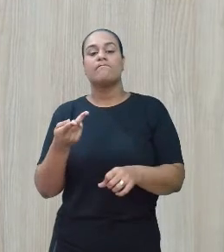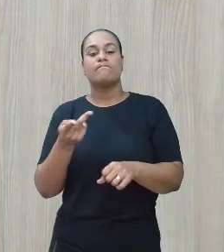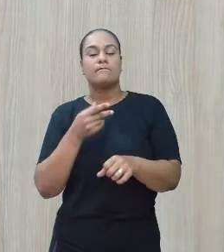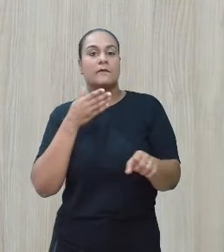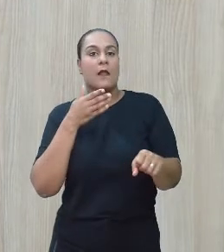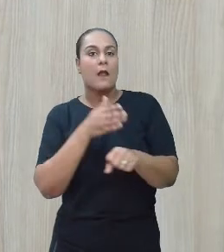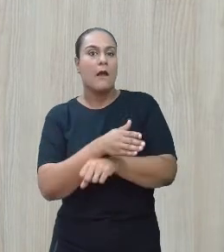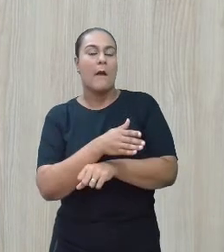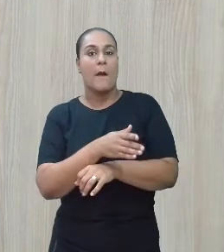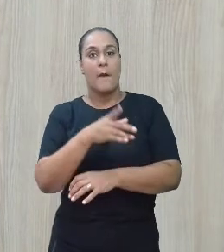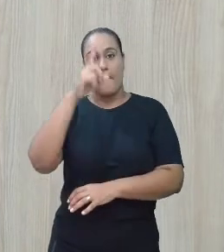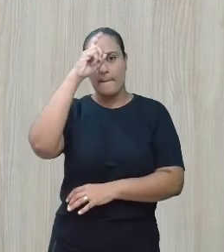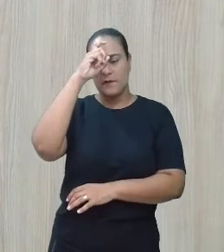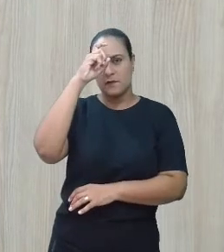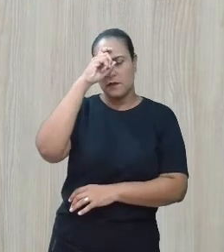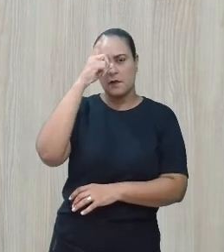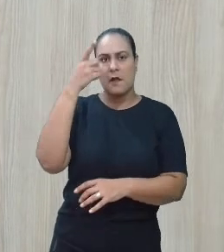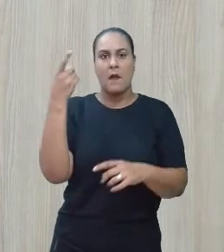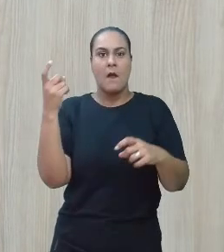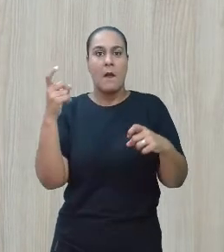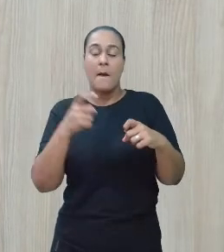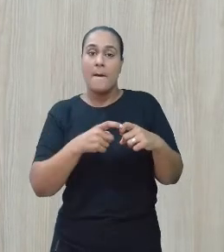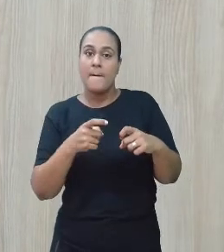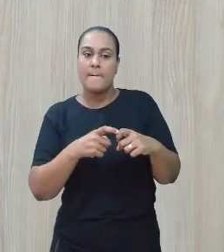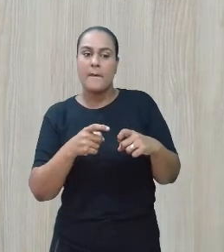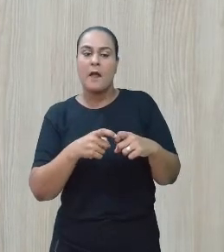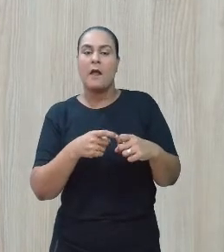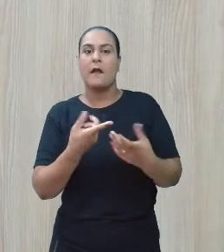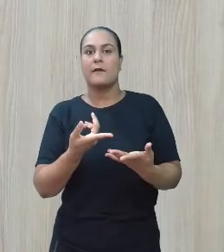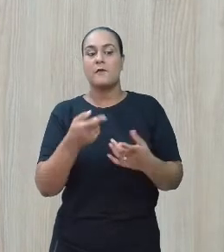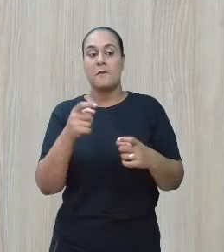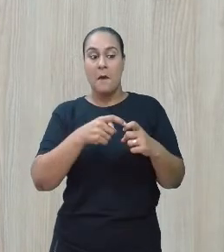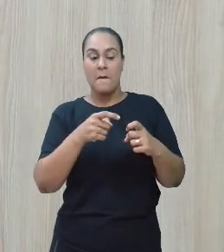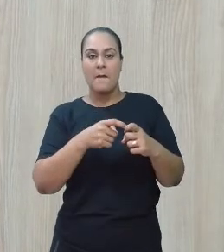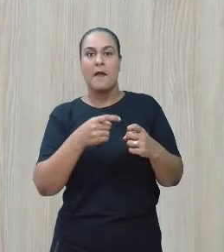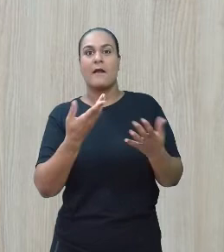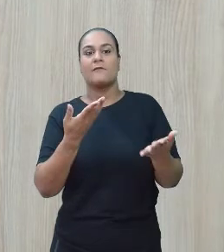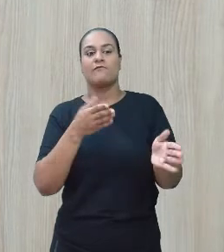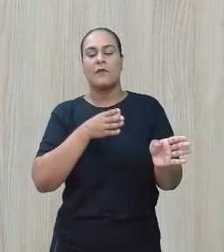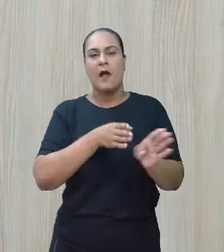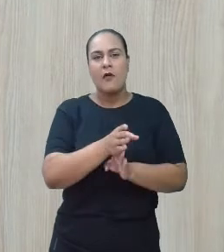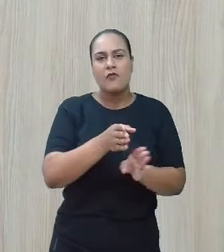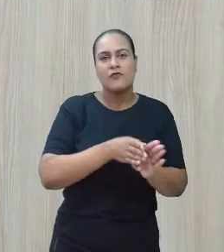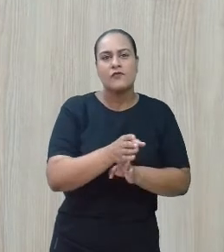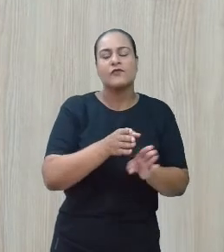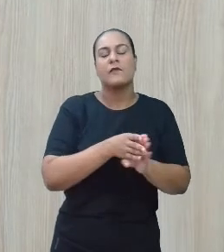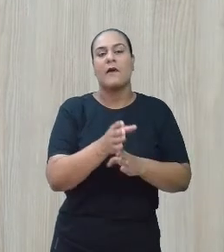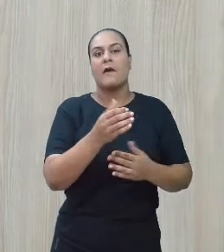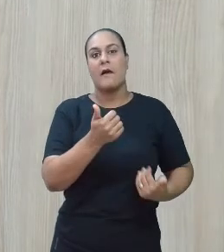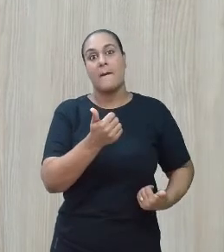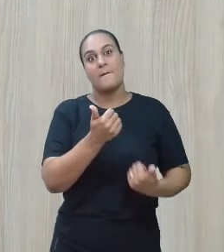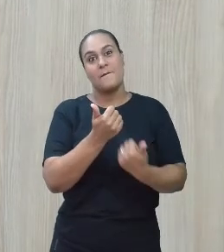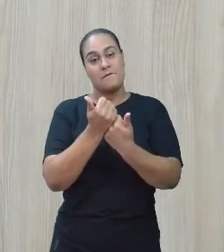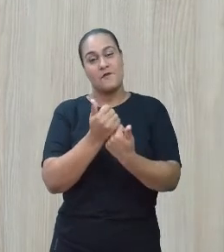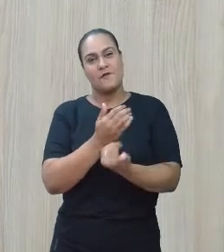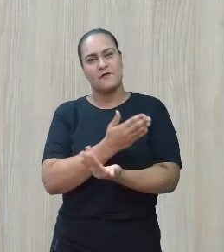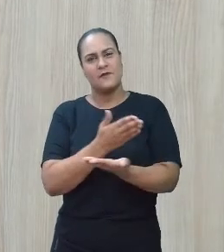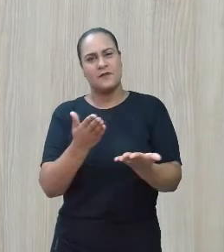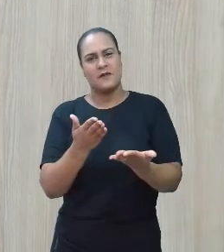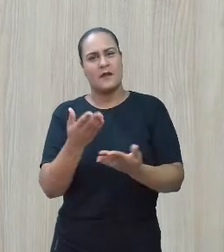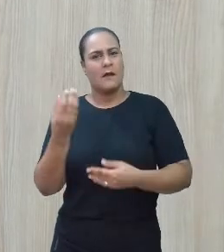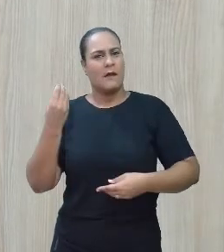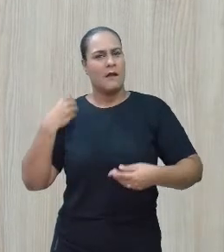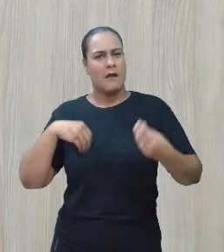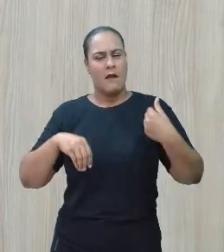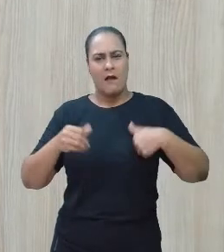você possa lhe ouvir, né? Lhe dar conselhos, para que você possa sair dessa ansiedade, dessa depressão, que, como o professor